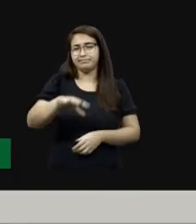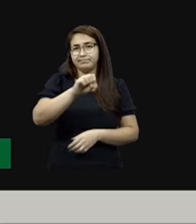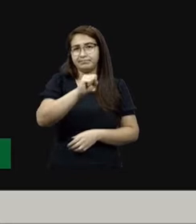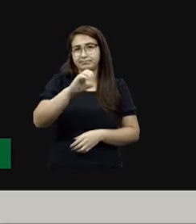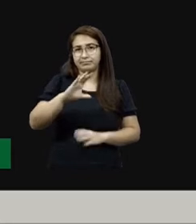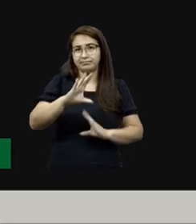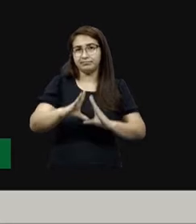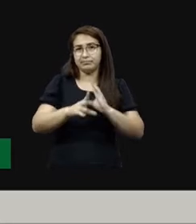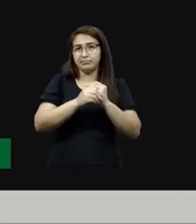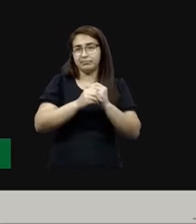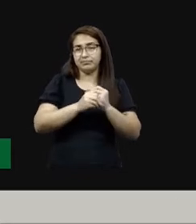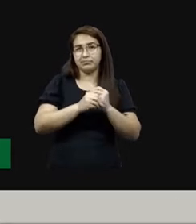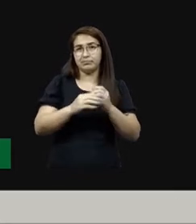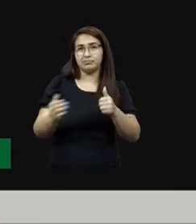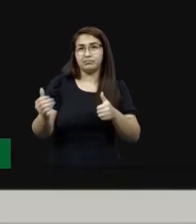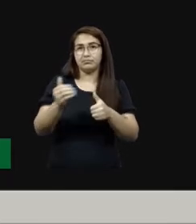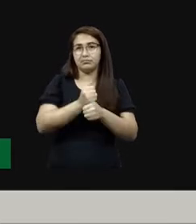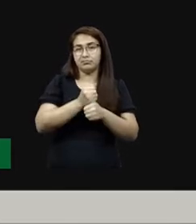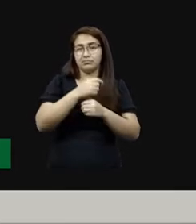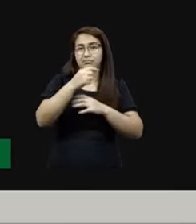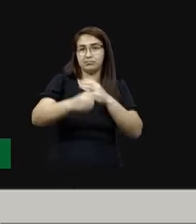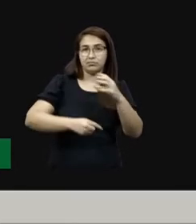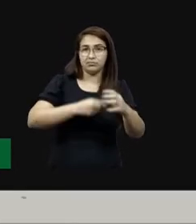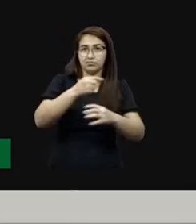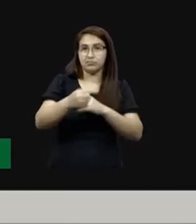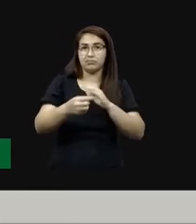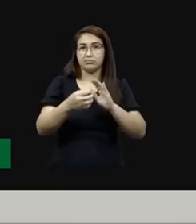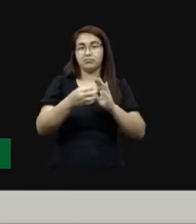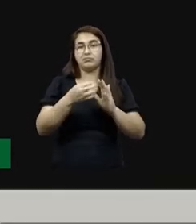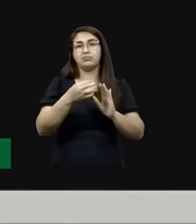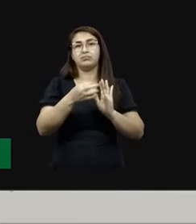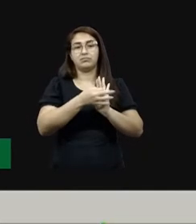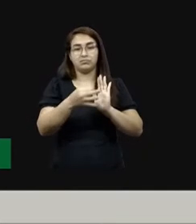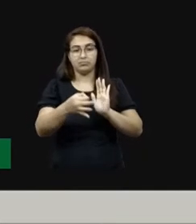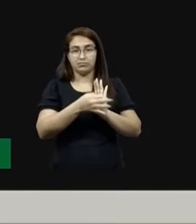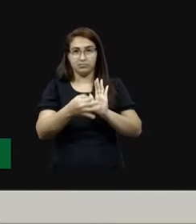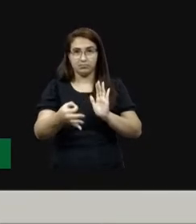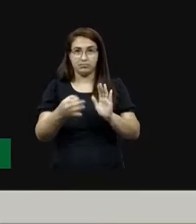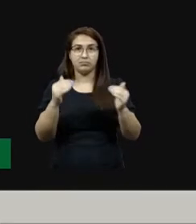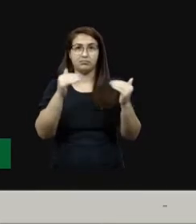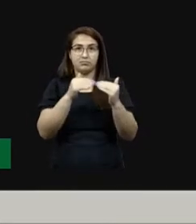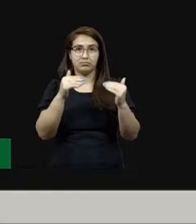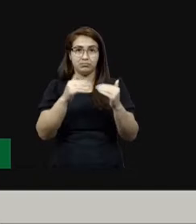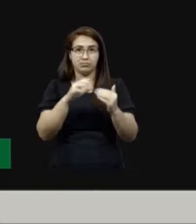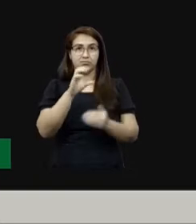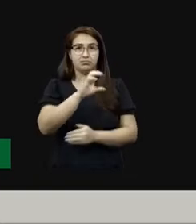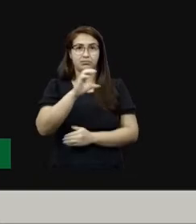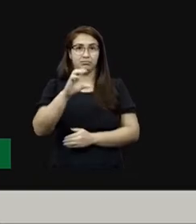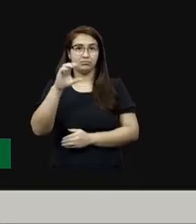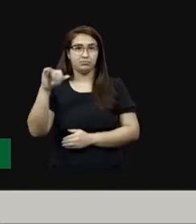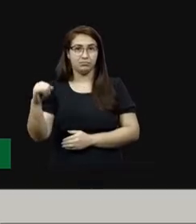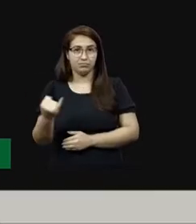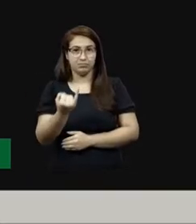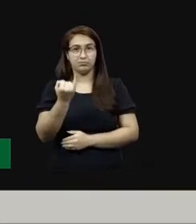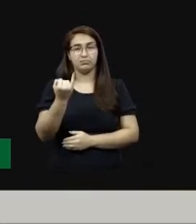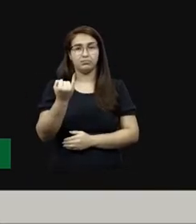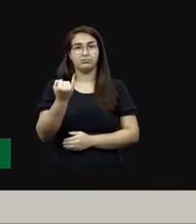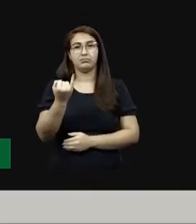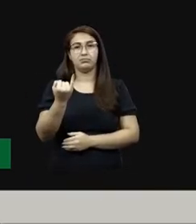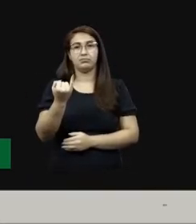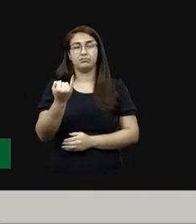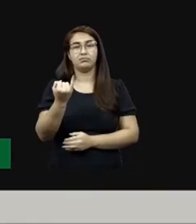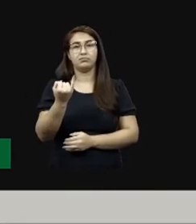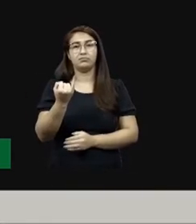Emenda substitutiva global, com parecer favorável da Comissão de Constituição e Justiça e